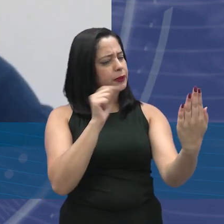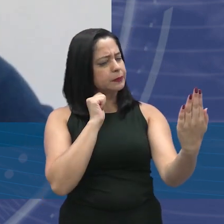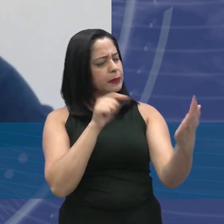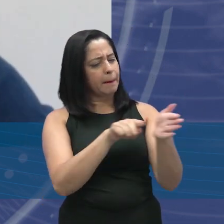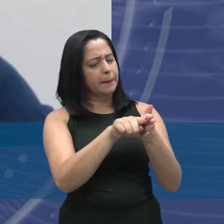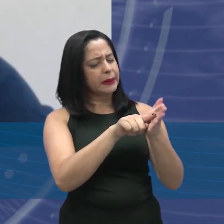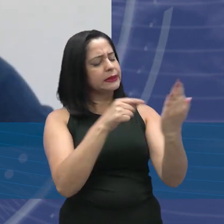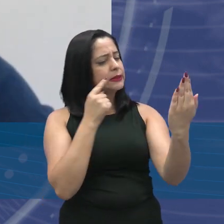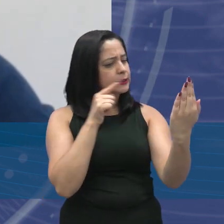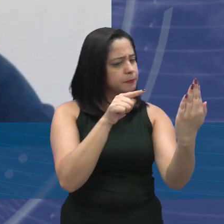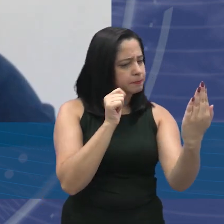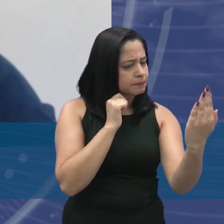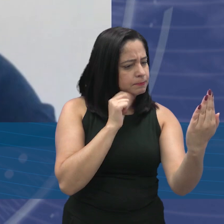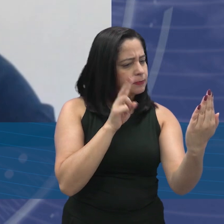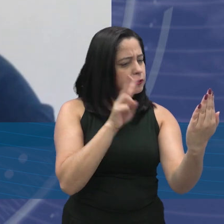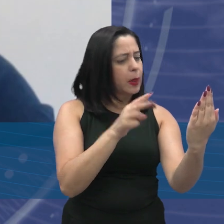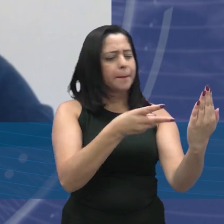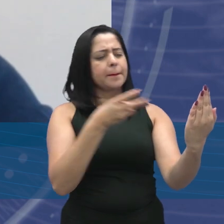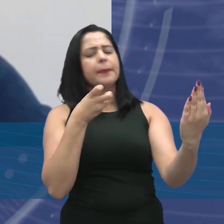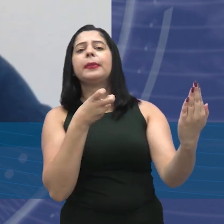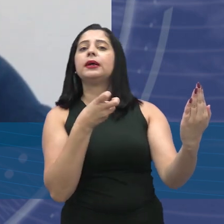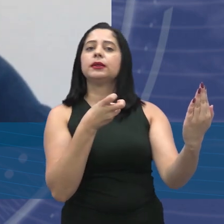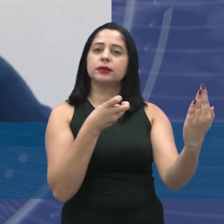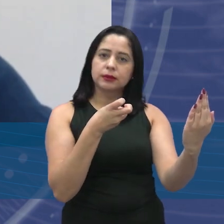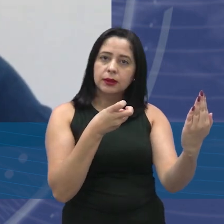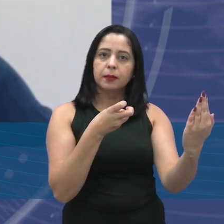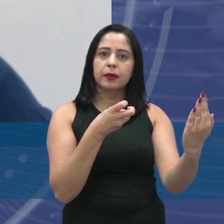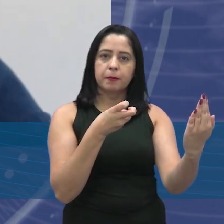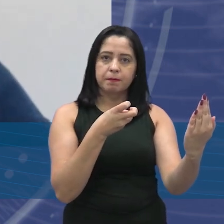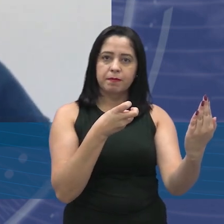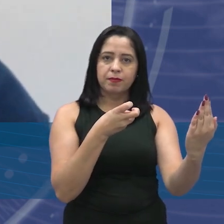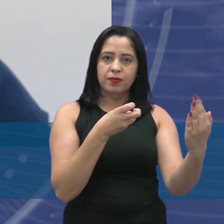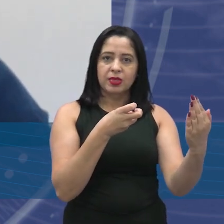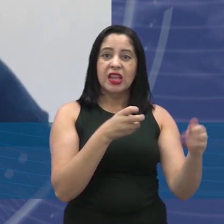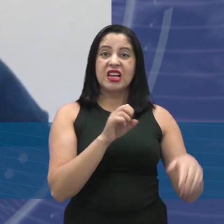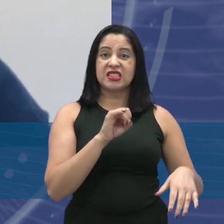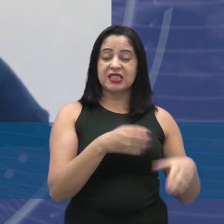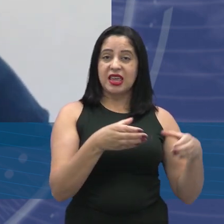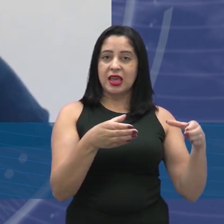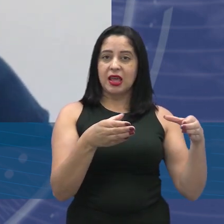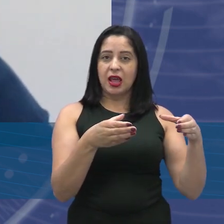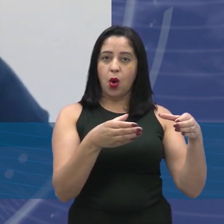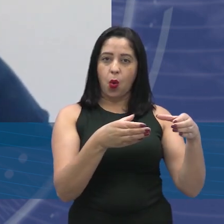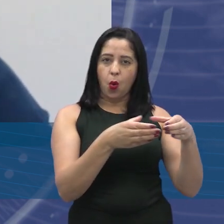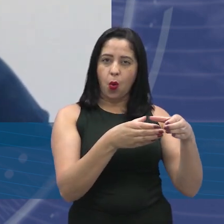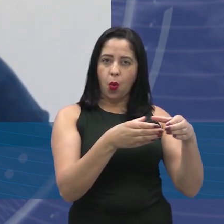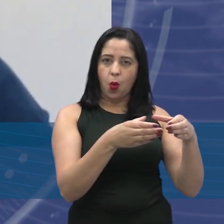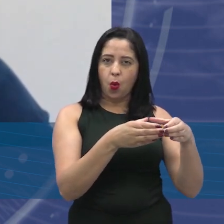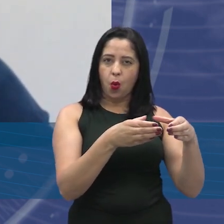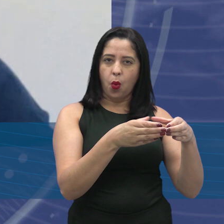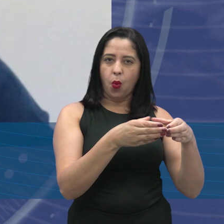pesquisa de orçamentos familiares, a gente percebe que quanto maior a classe de rendimentos, menor